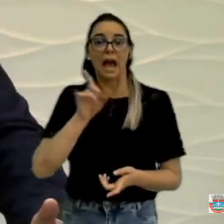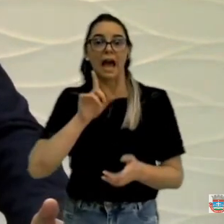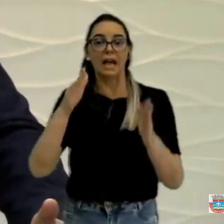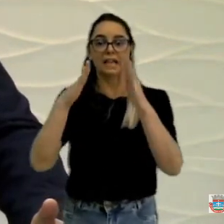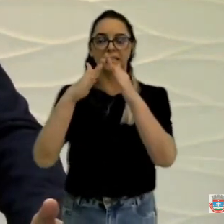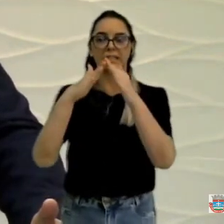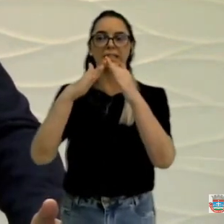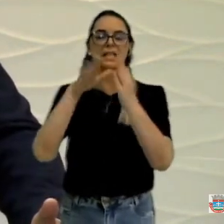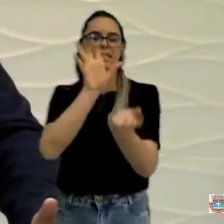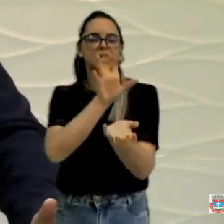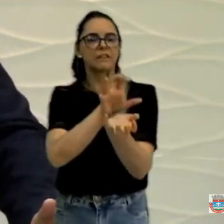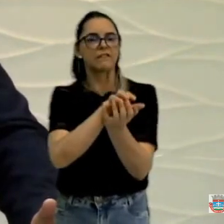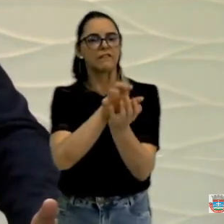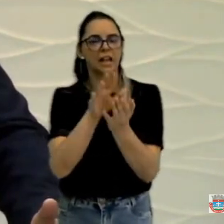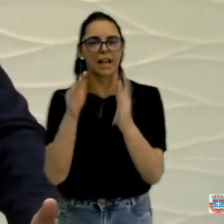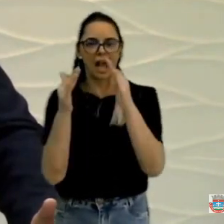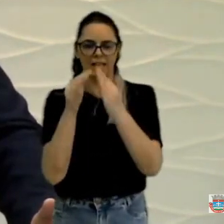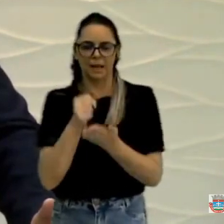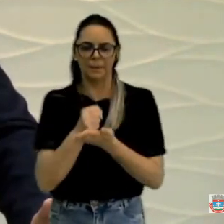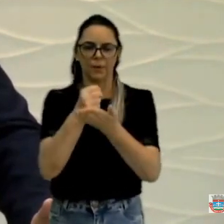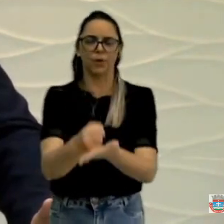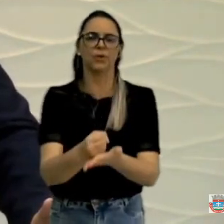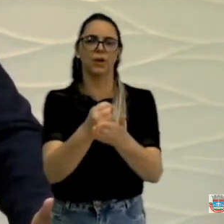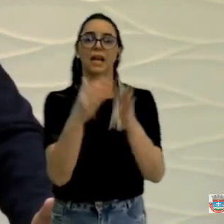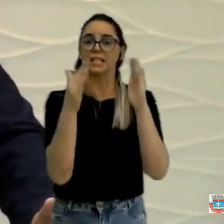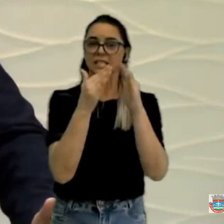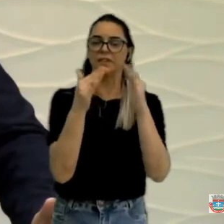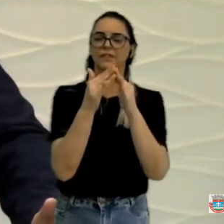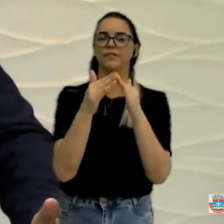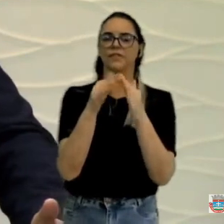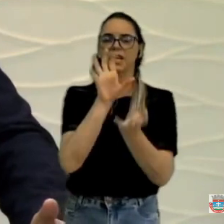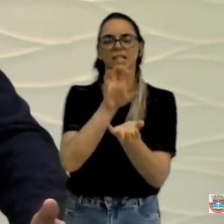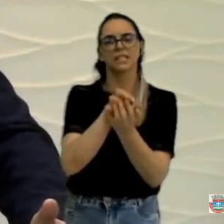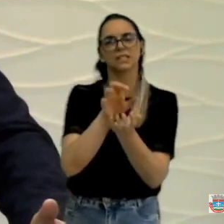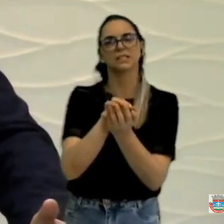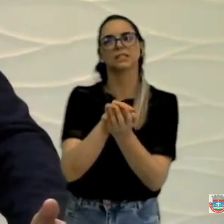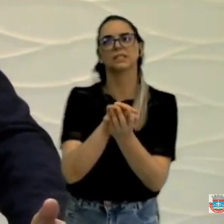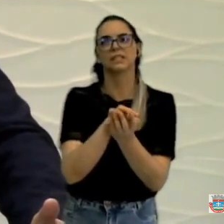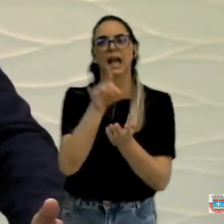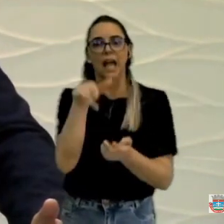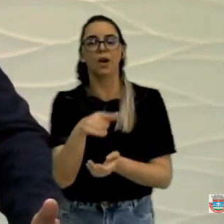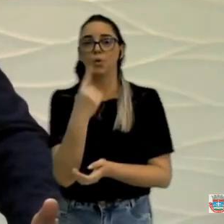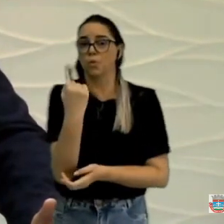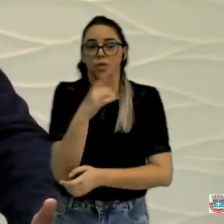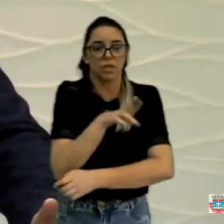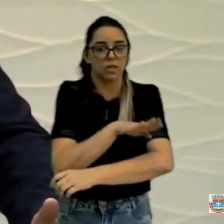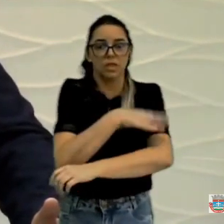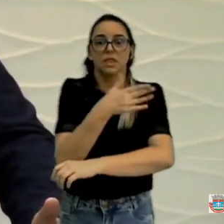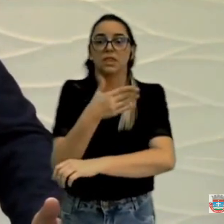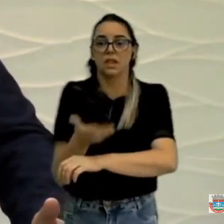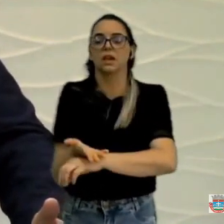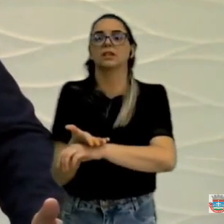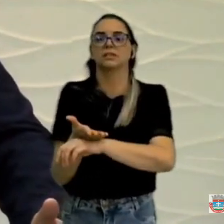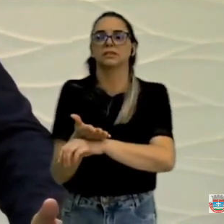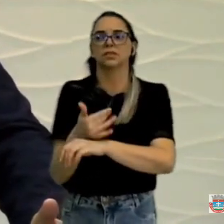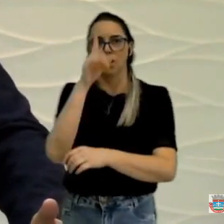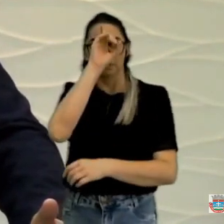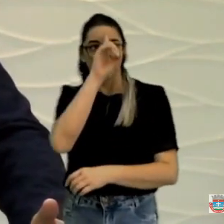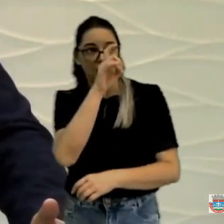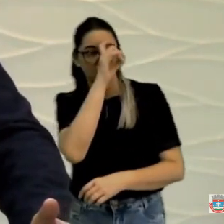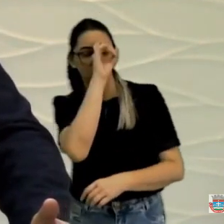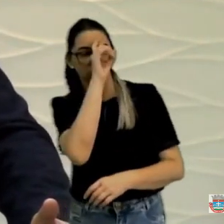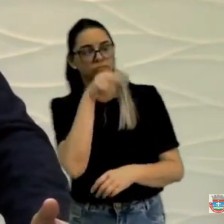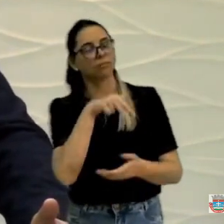das maiores obras do governo de Alexandre Batité. Antigamente as pessoas passavam um dia na porta de um hospital, quando terminava o seu